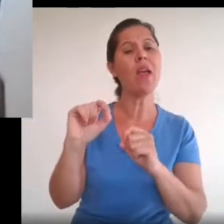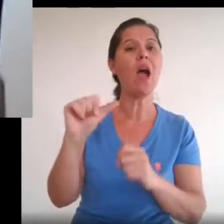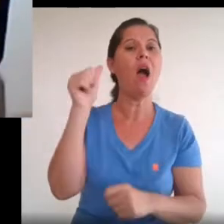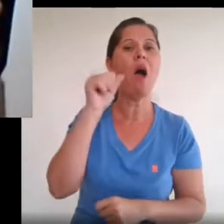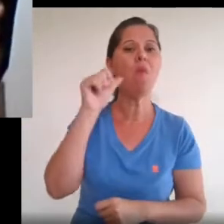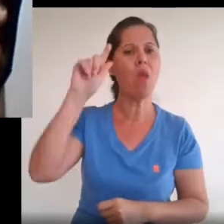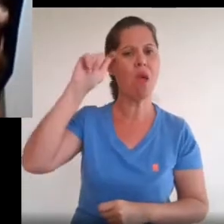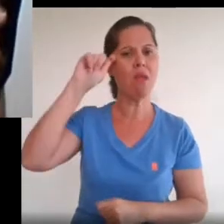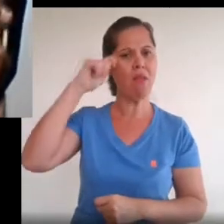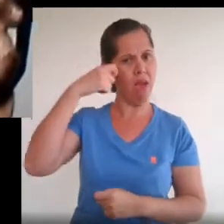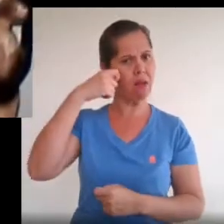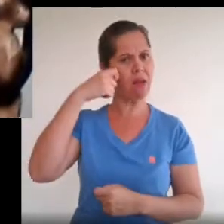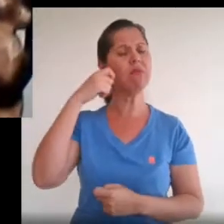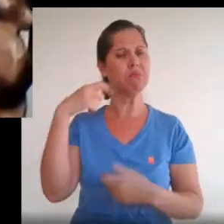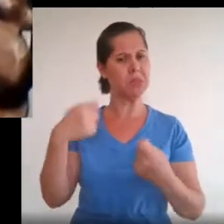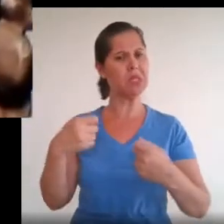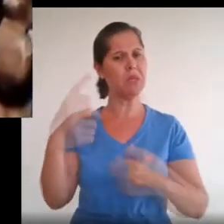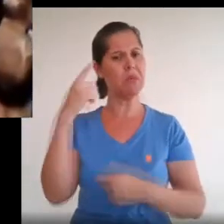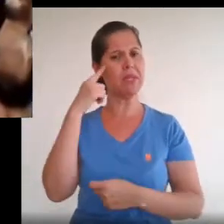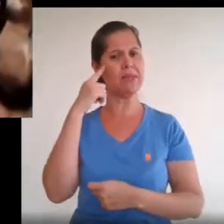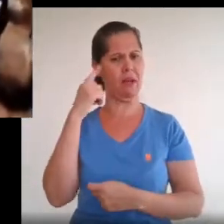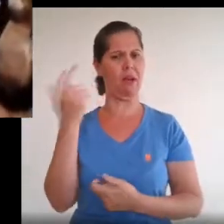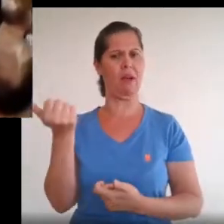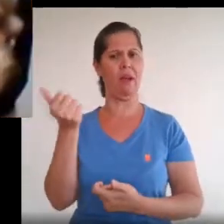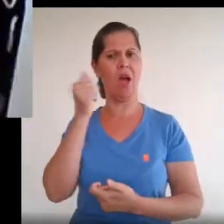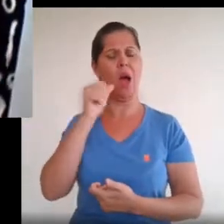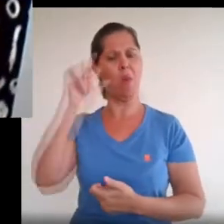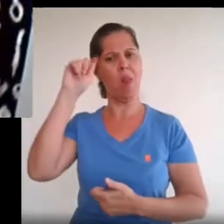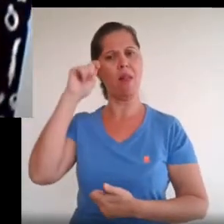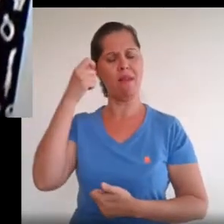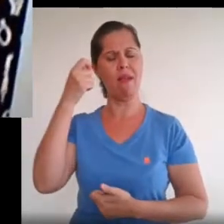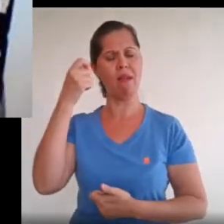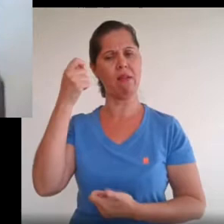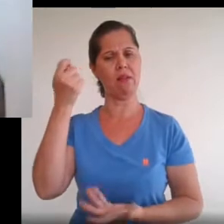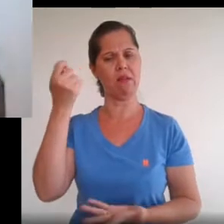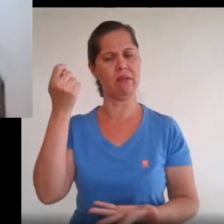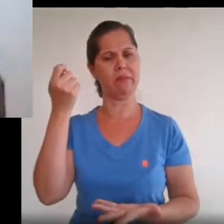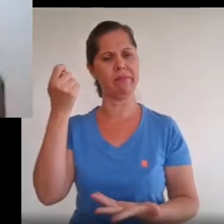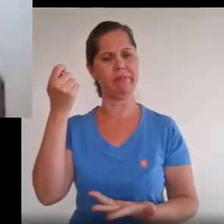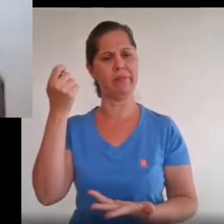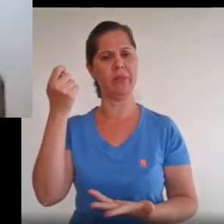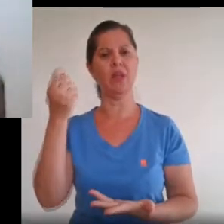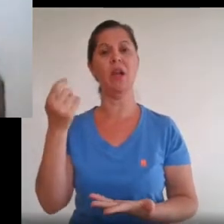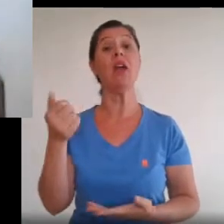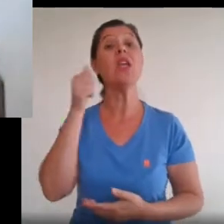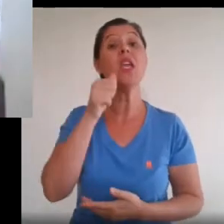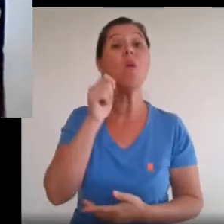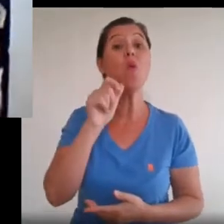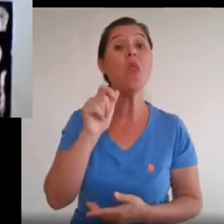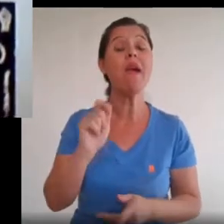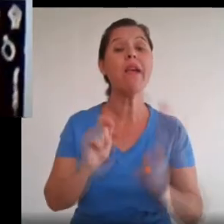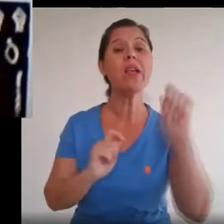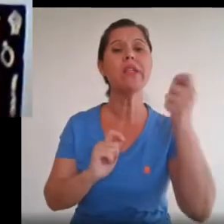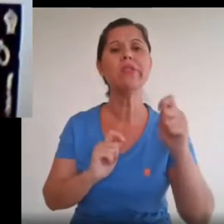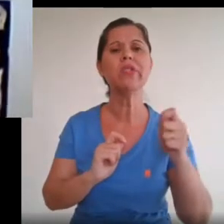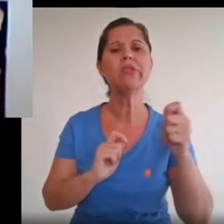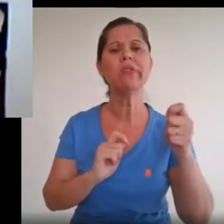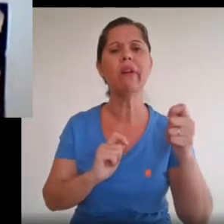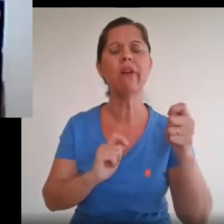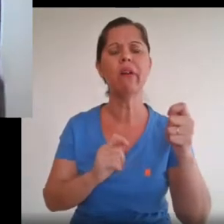a mulher preta, a mulher negra. Precisamos pensar, pega a mulher indígena,